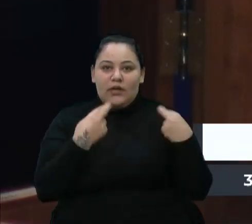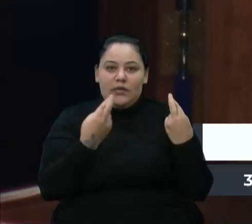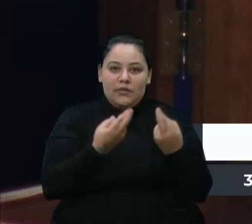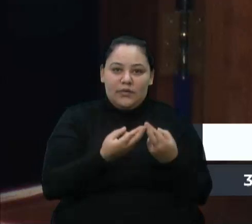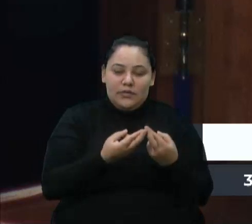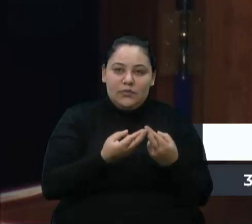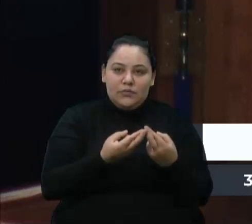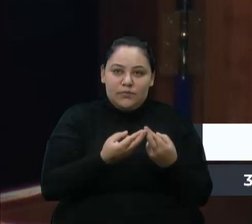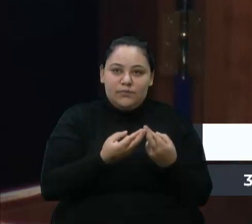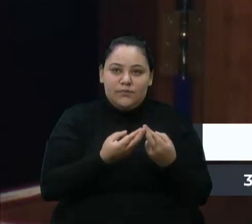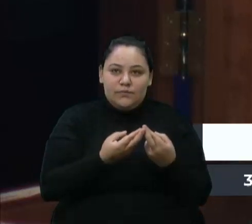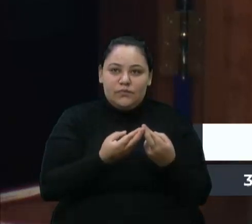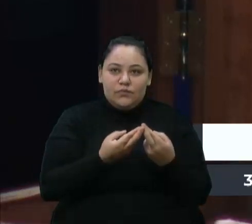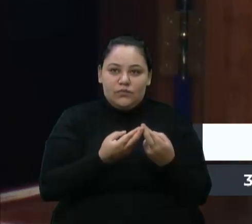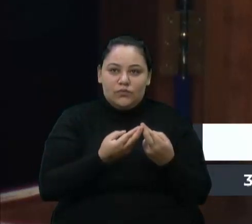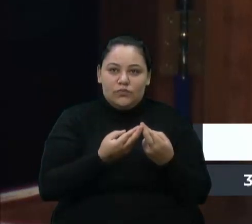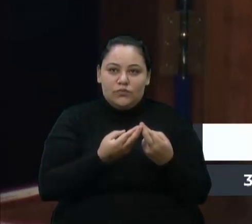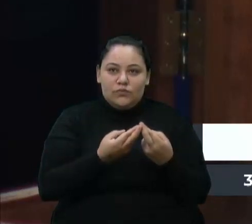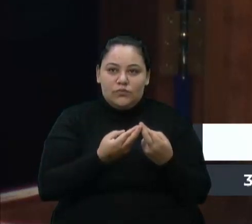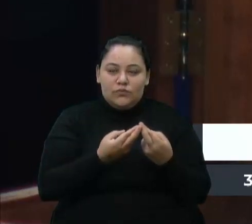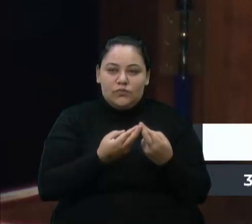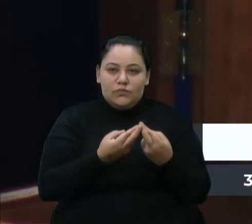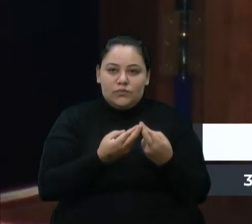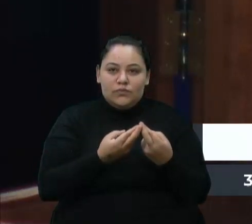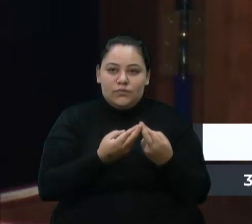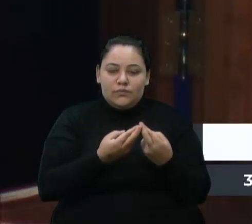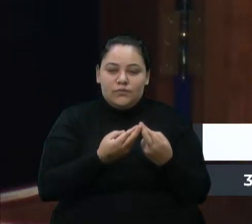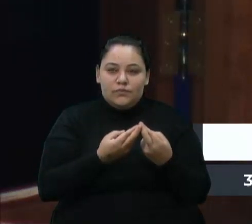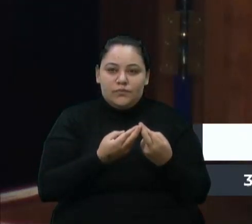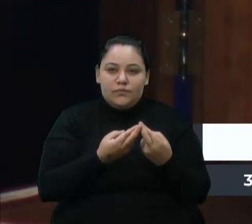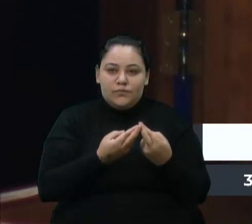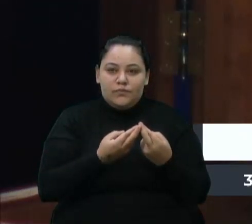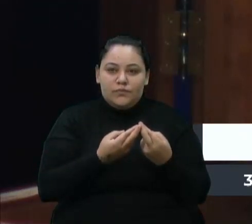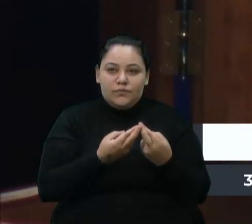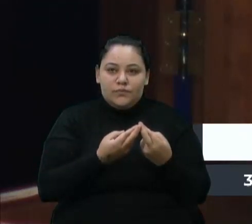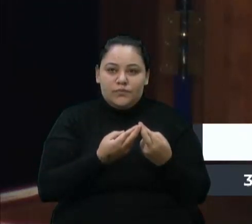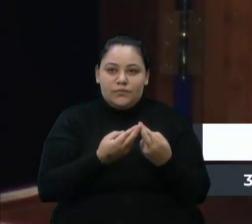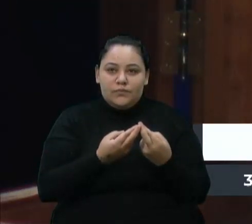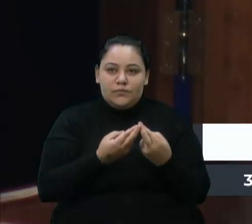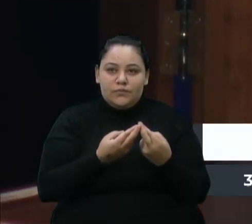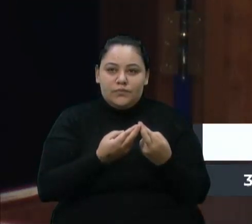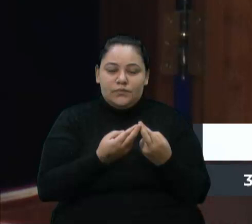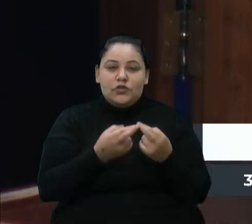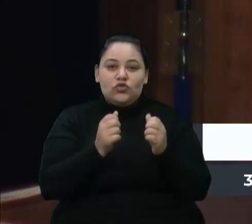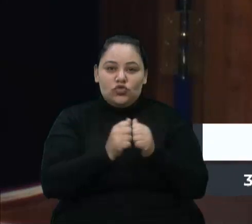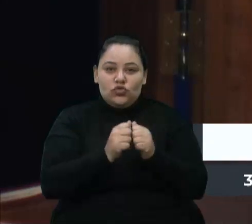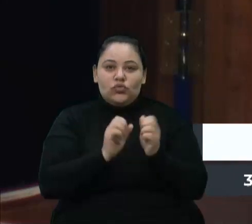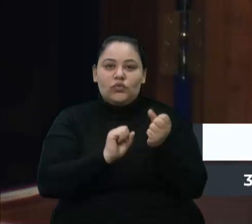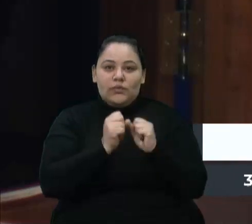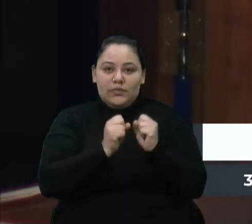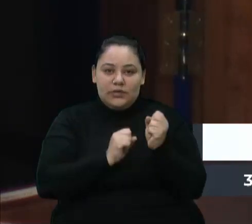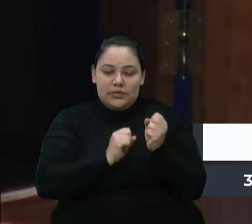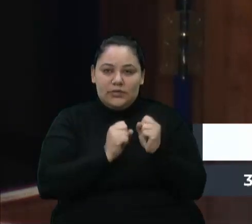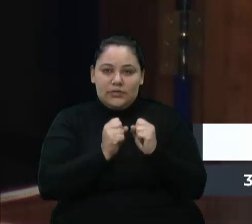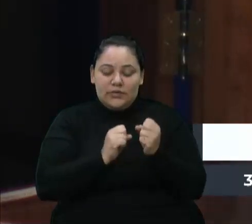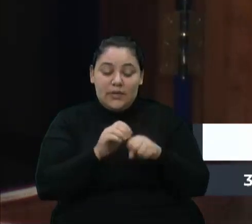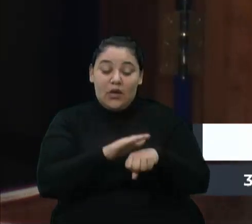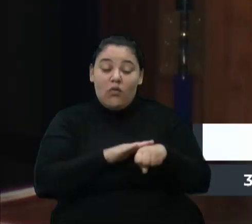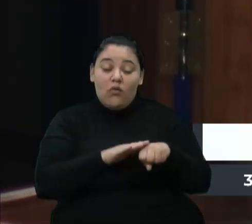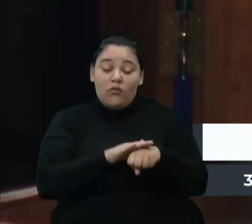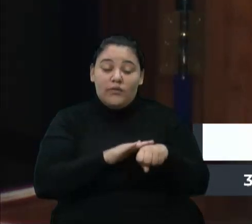aí com o DENIT e a Sulgás, onde vão